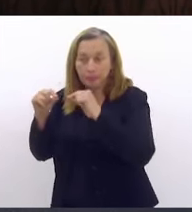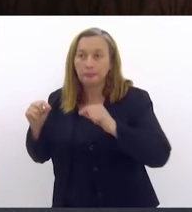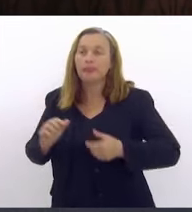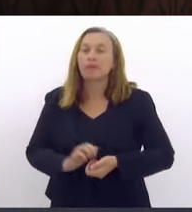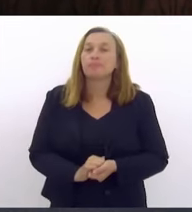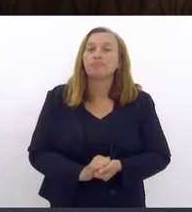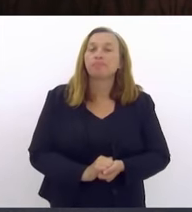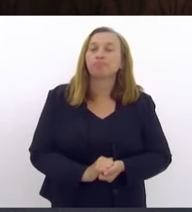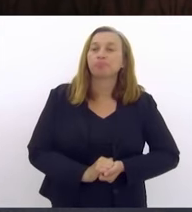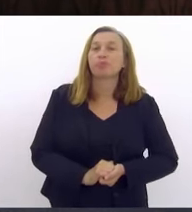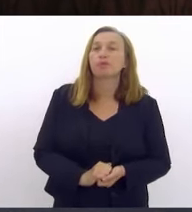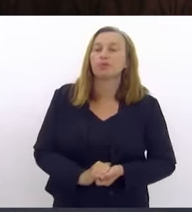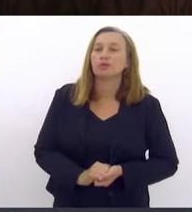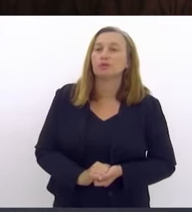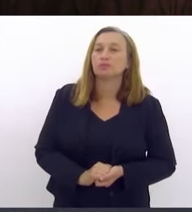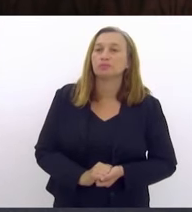tentar